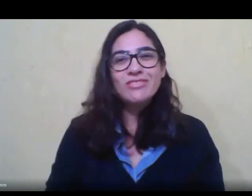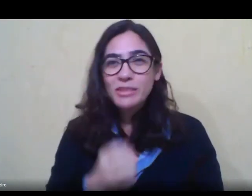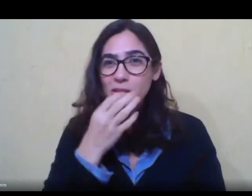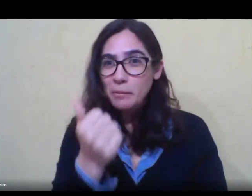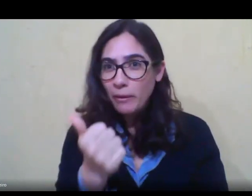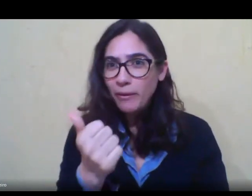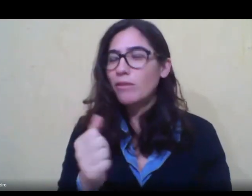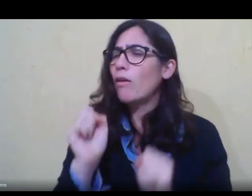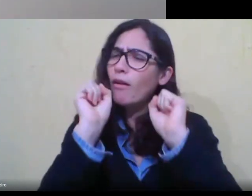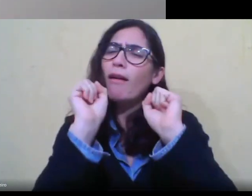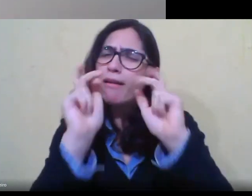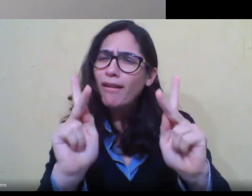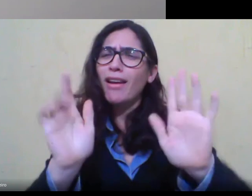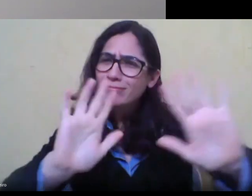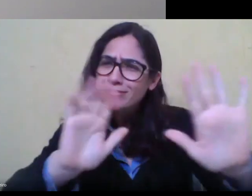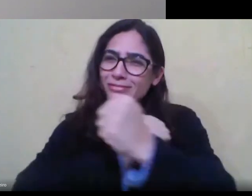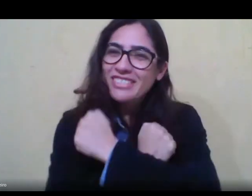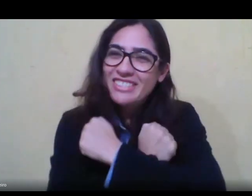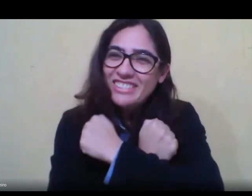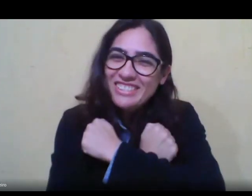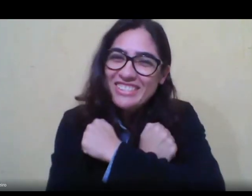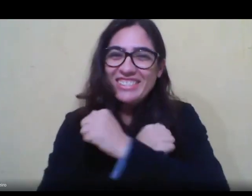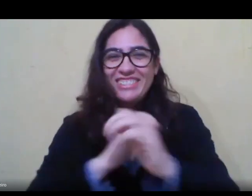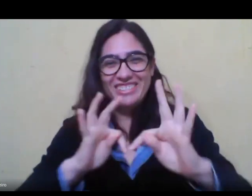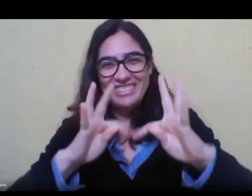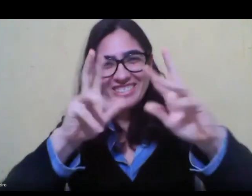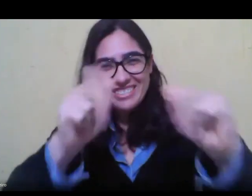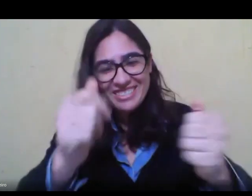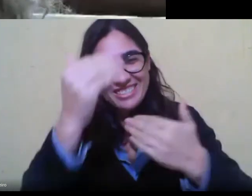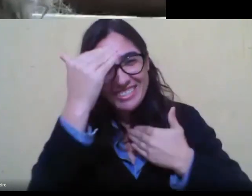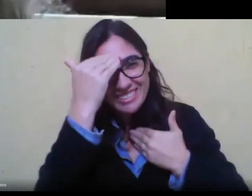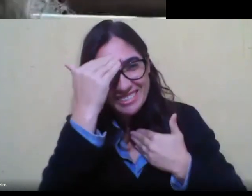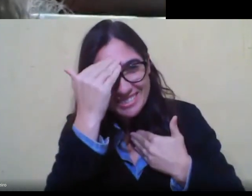Ok. Abraço. Então, abraços a todos.